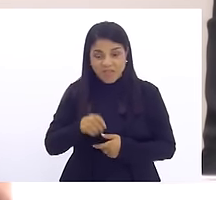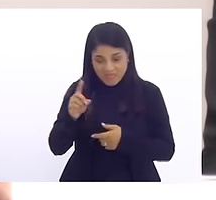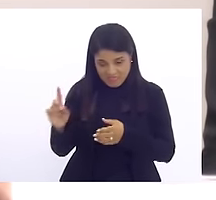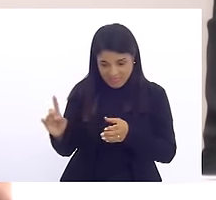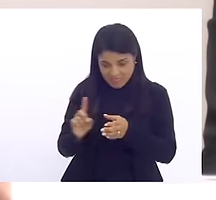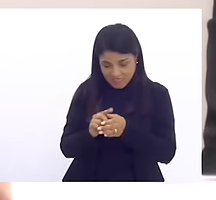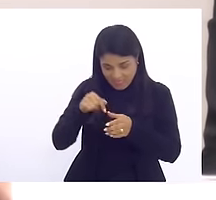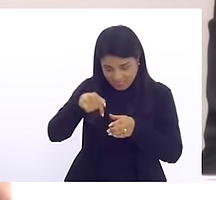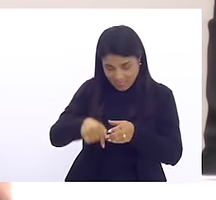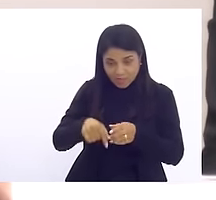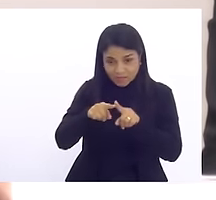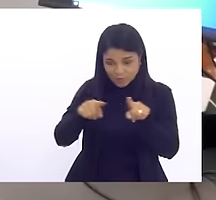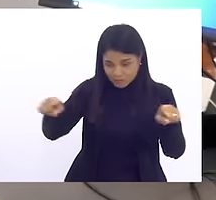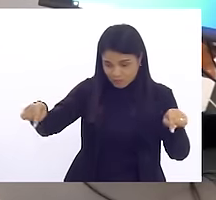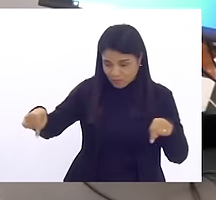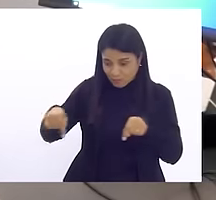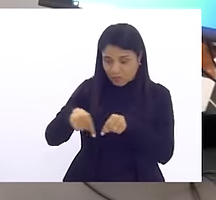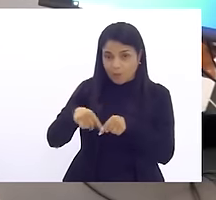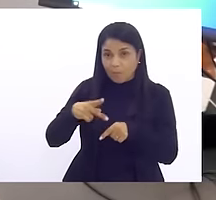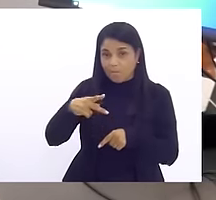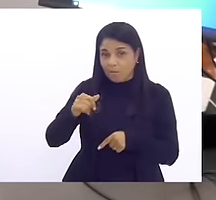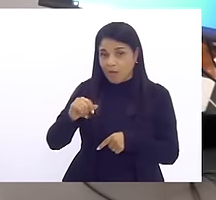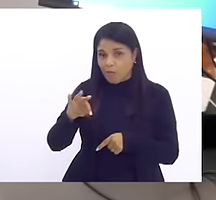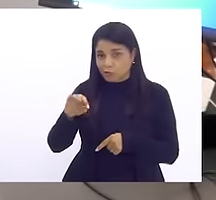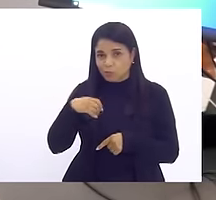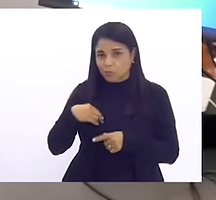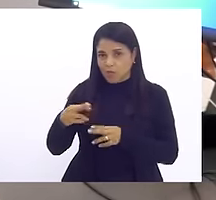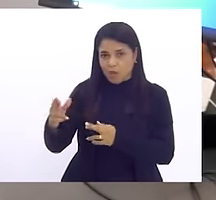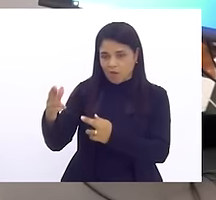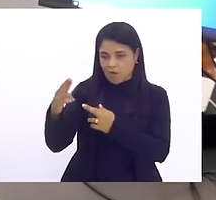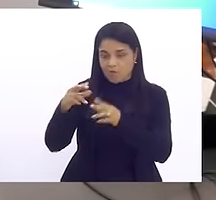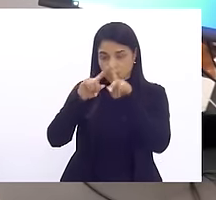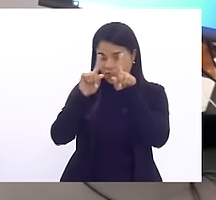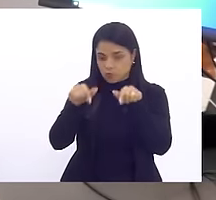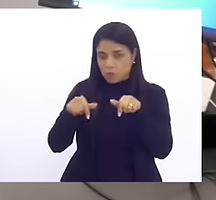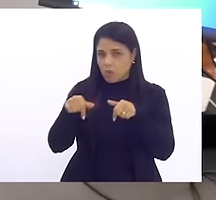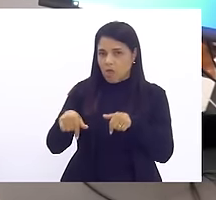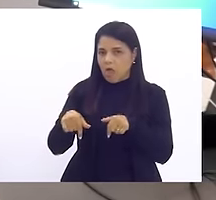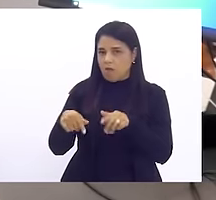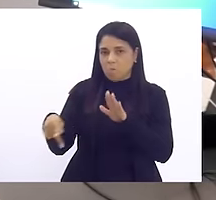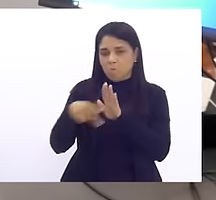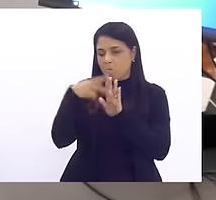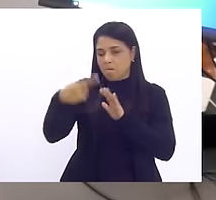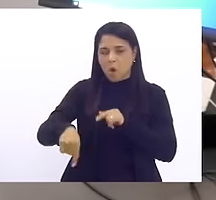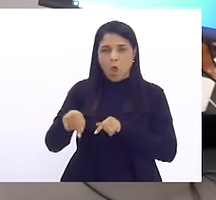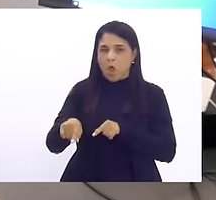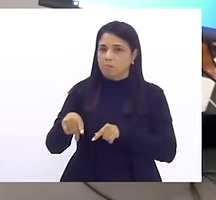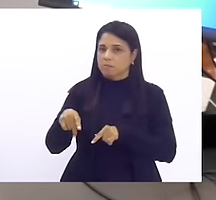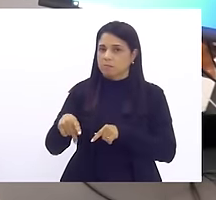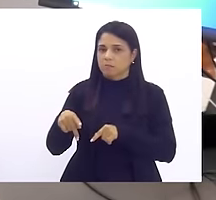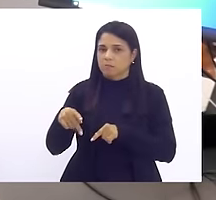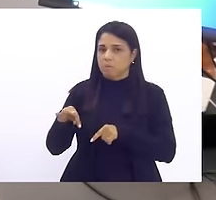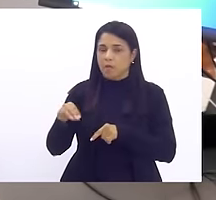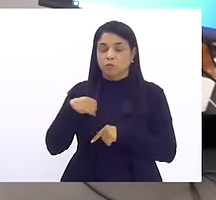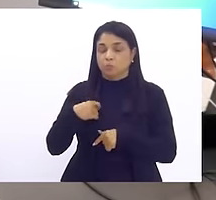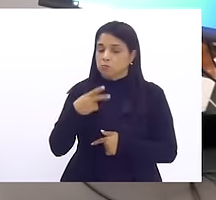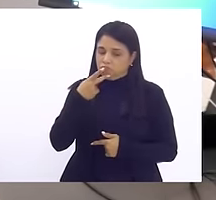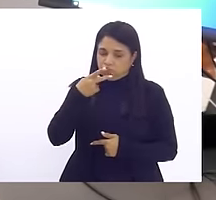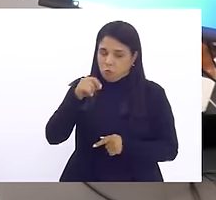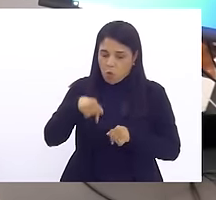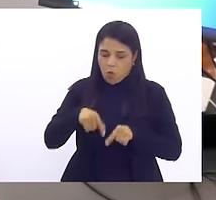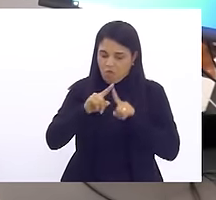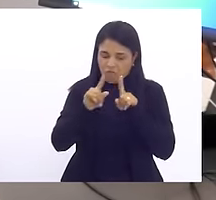funcionário da pele não eram dois indivíduos lá de roupa preta que não são dito por eles não são funcionários